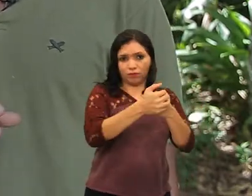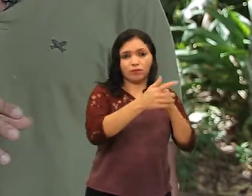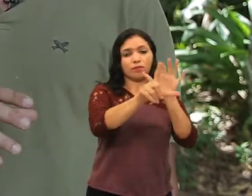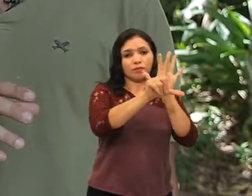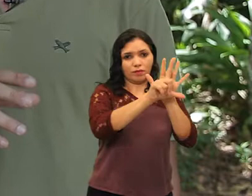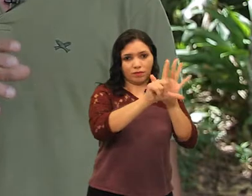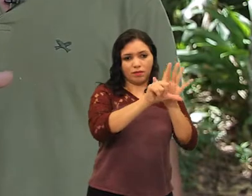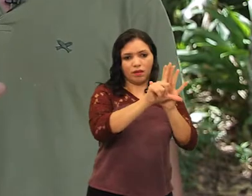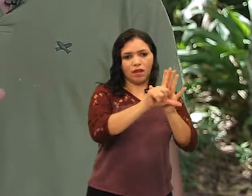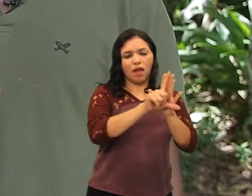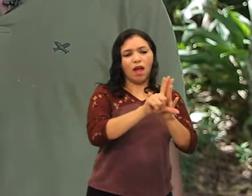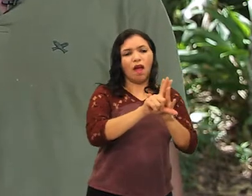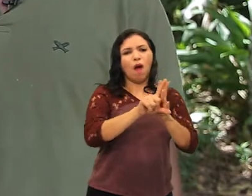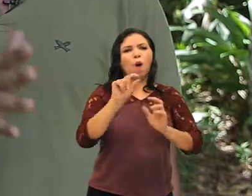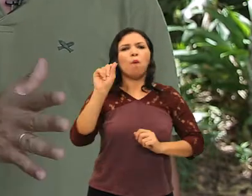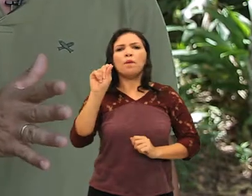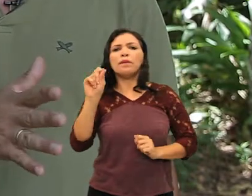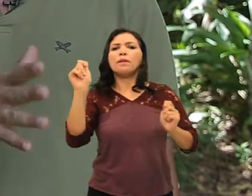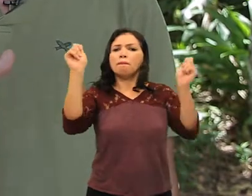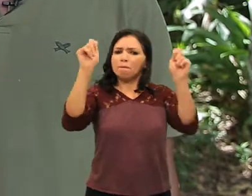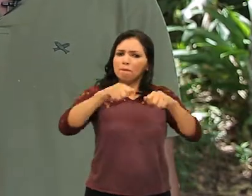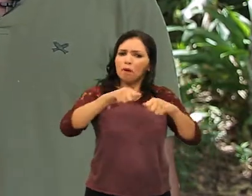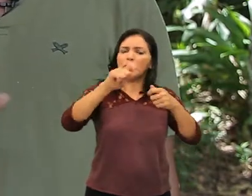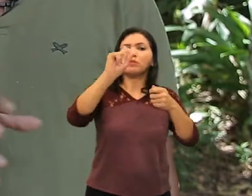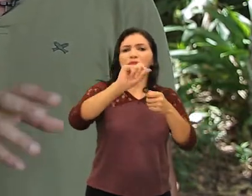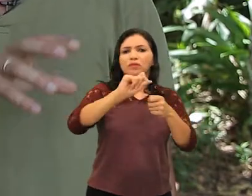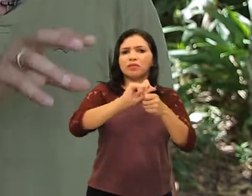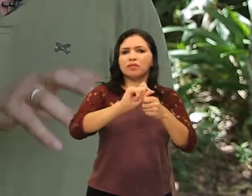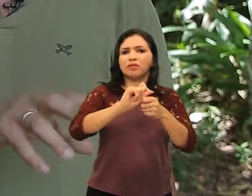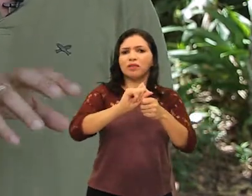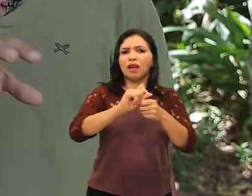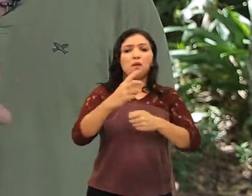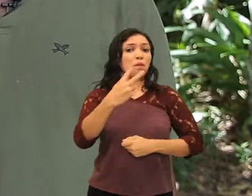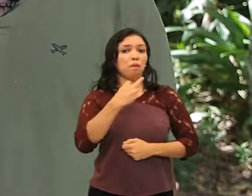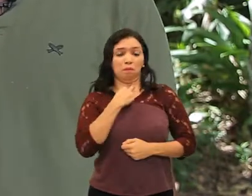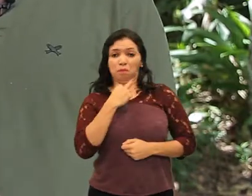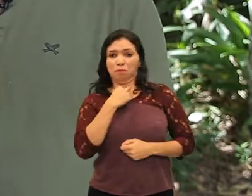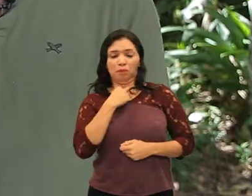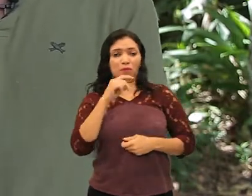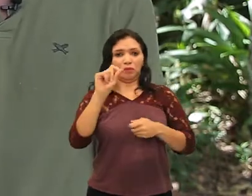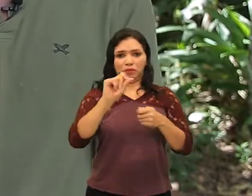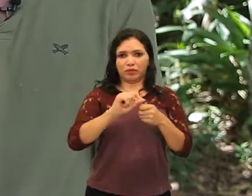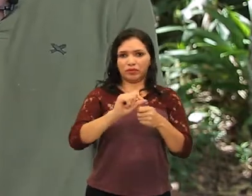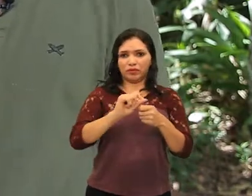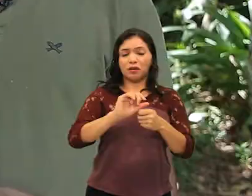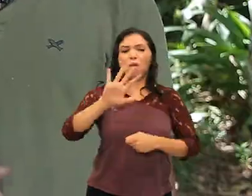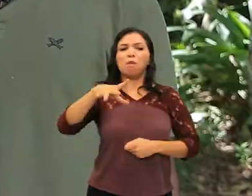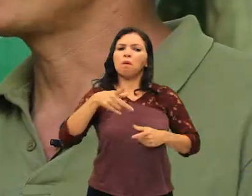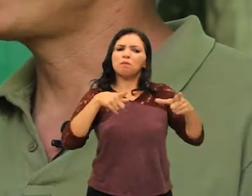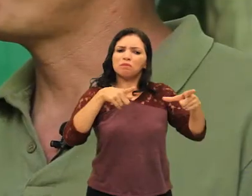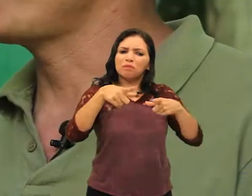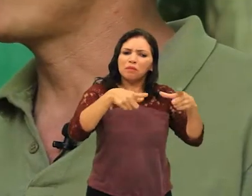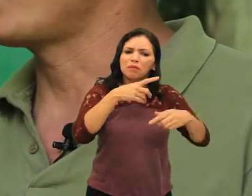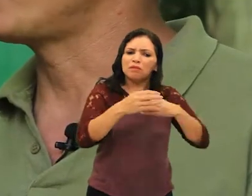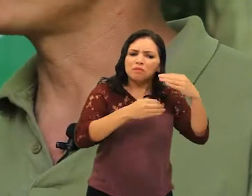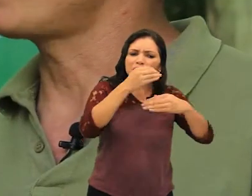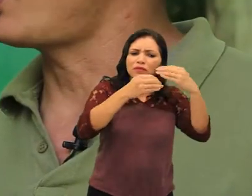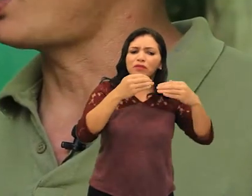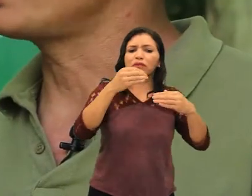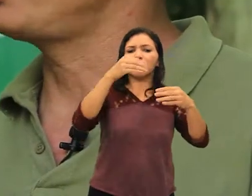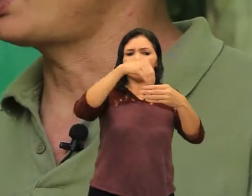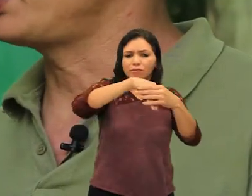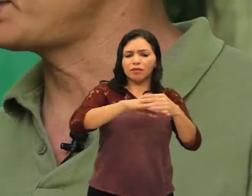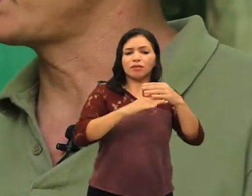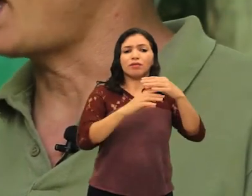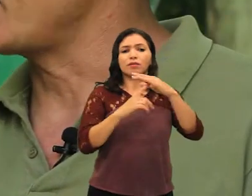Você deve fazer um plano de manejo, né, para definir que atividades você pode realizar dentro do parque. E aqui, por enquanto, é